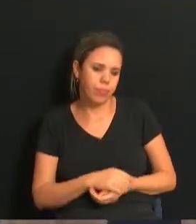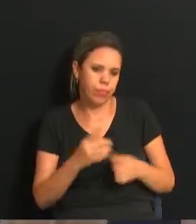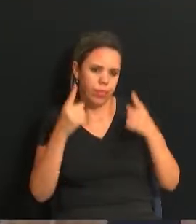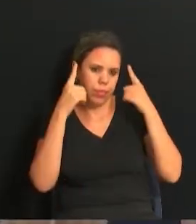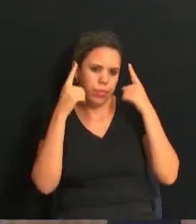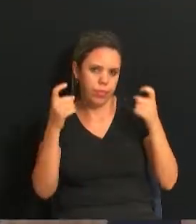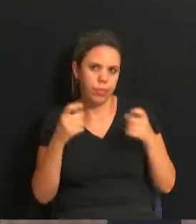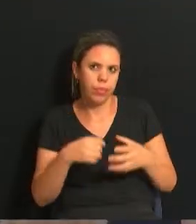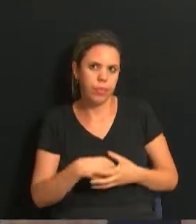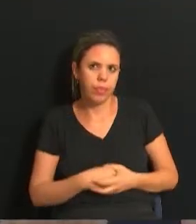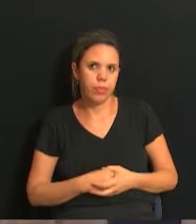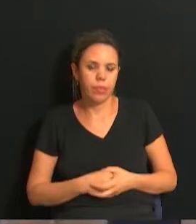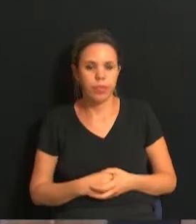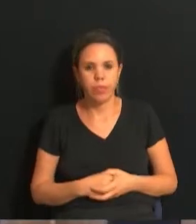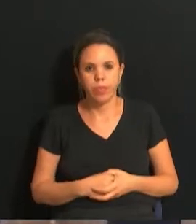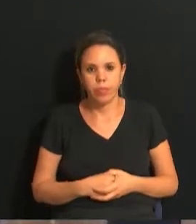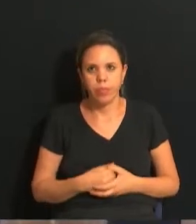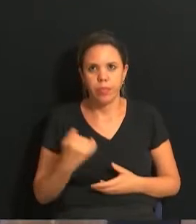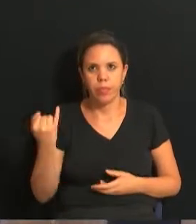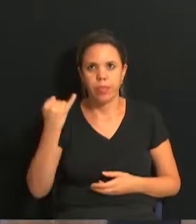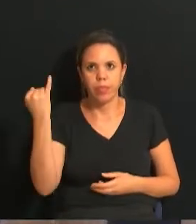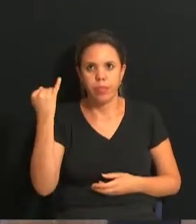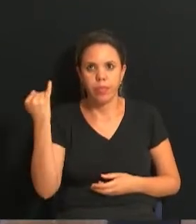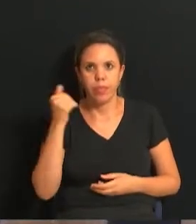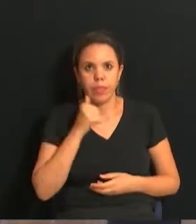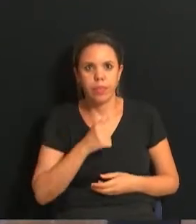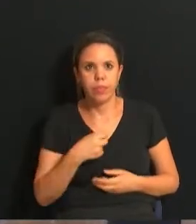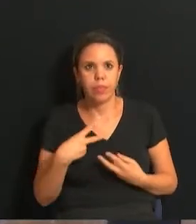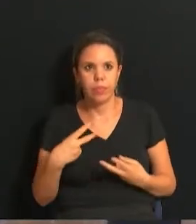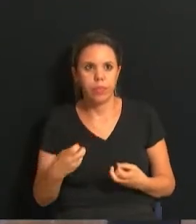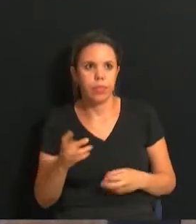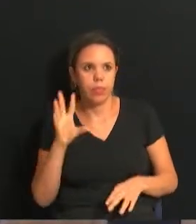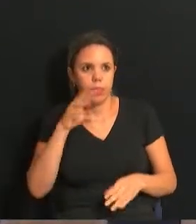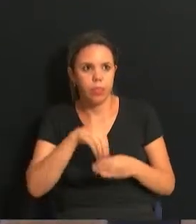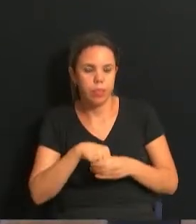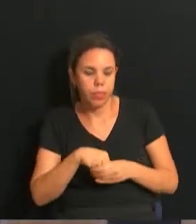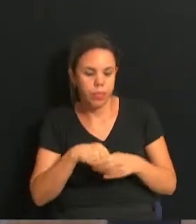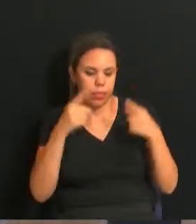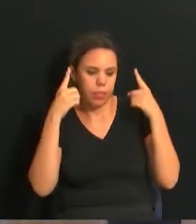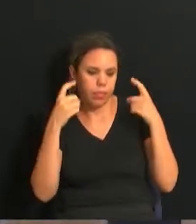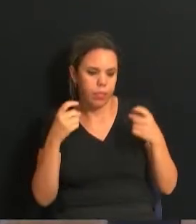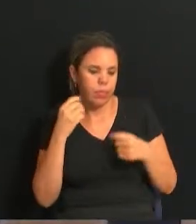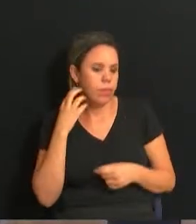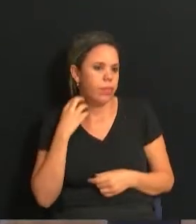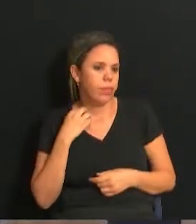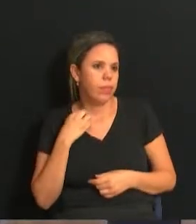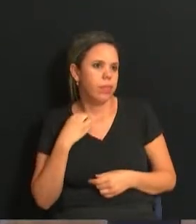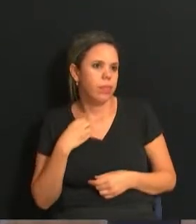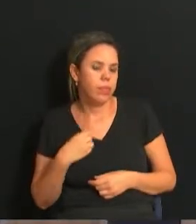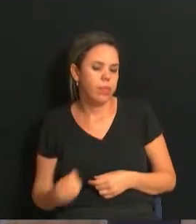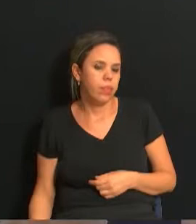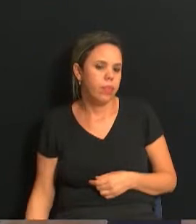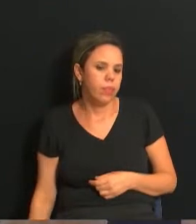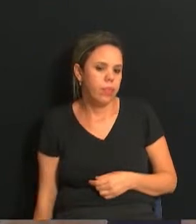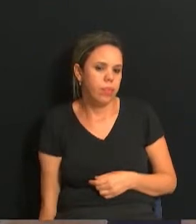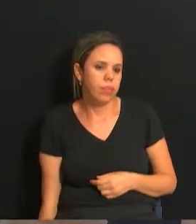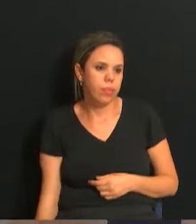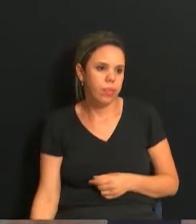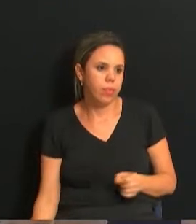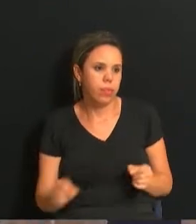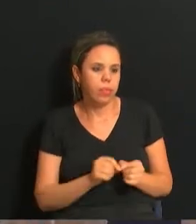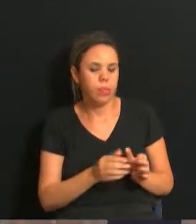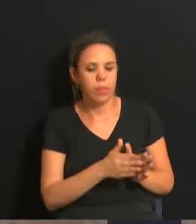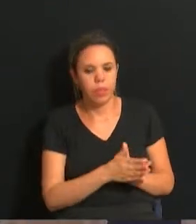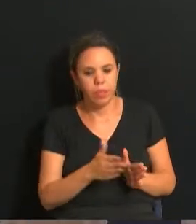né? E é importante que a mulher se reconheça dentro de um ciclo de violência. Esse ciclo de violência, ele tem fases. Ele tem a